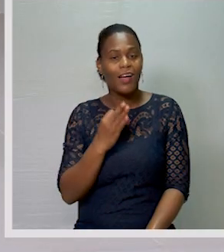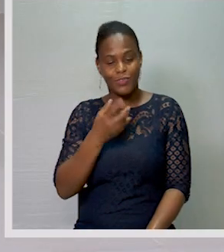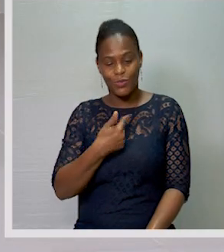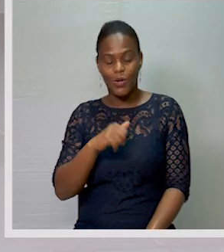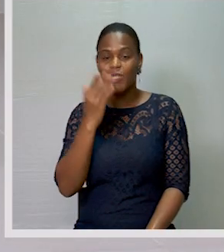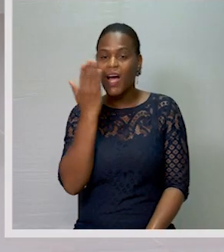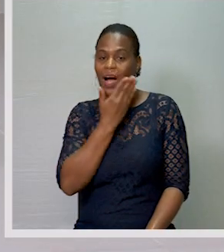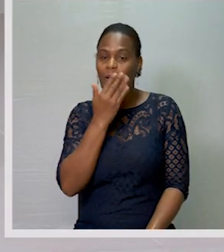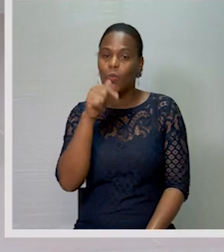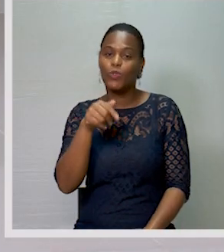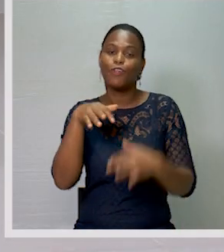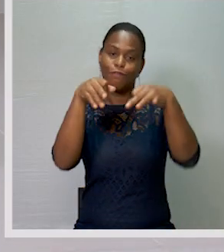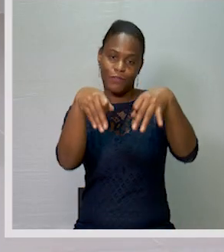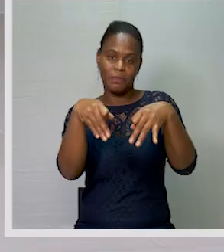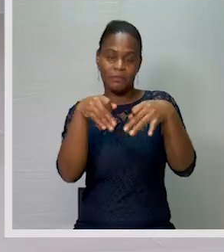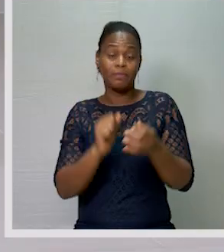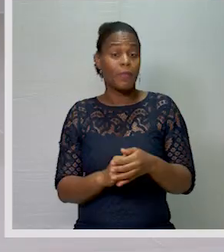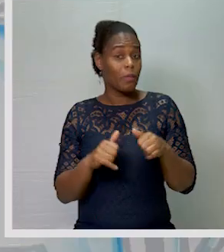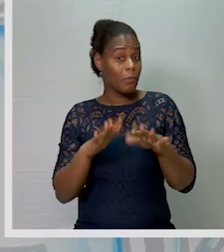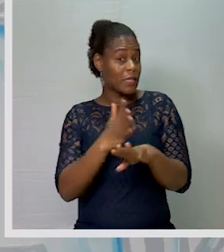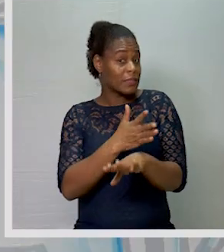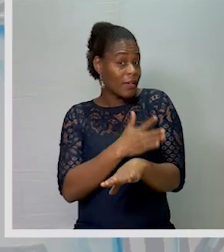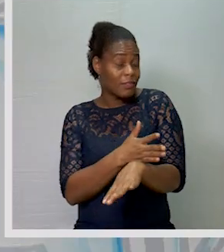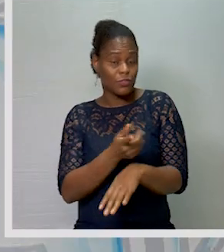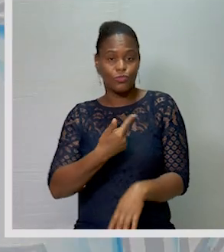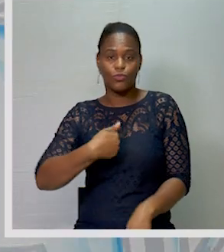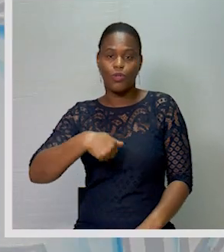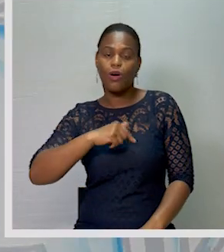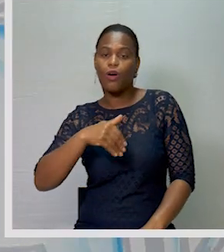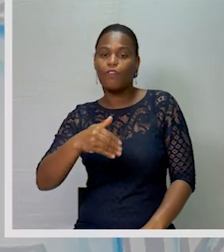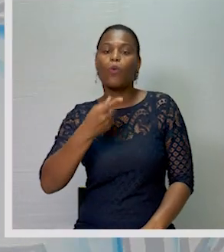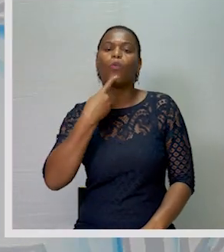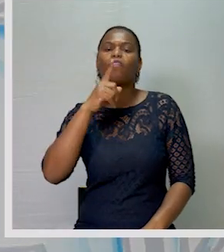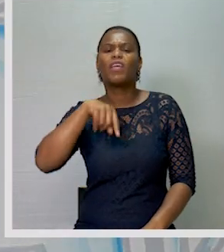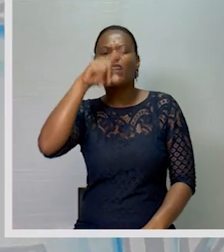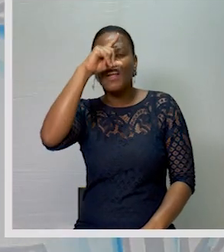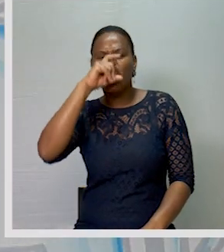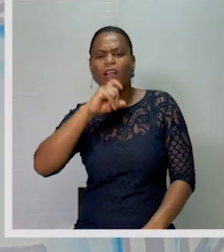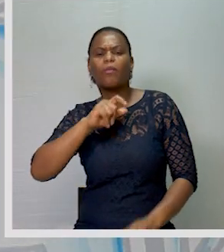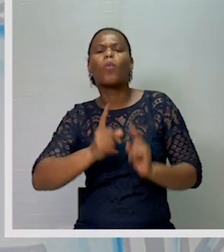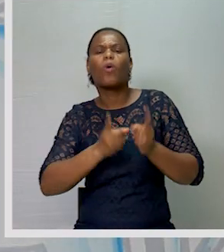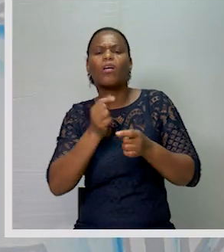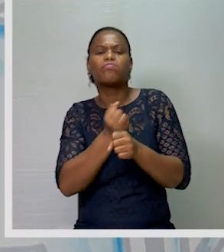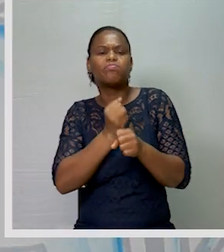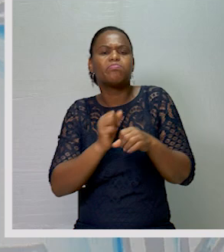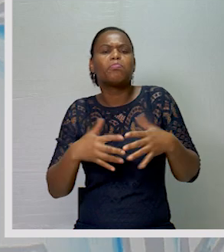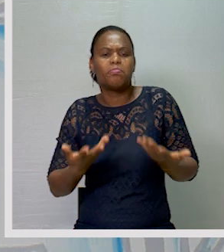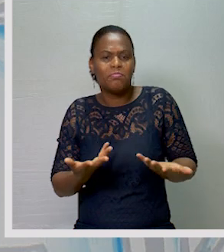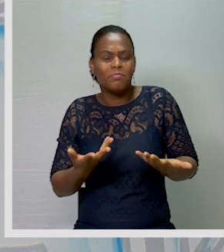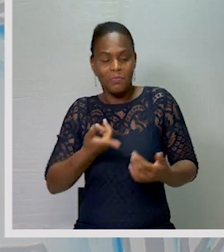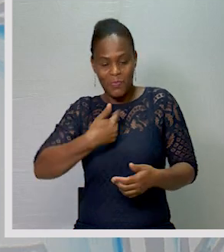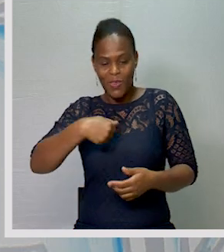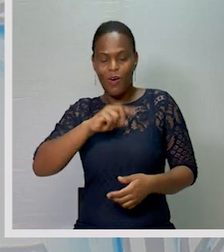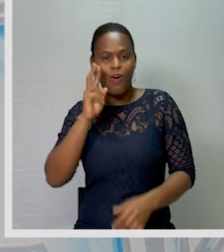E assim terminamos a nossa aula de hoje. Mas antes, nós vamos recapitular o que foi